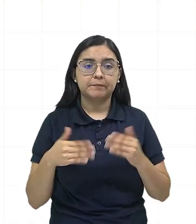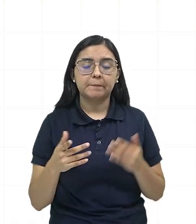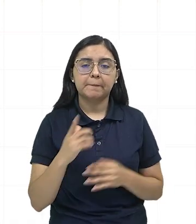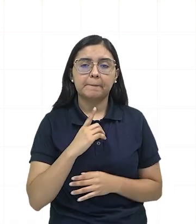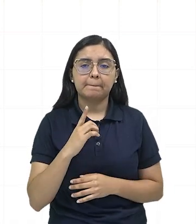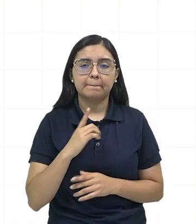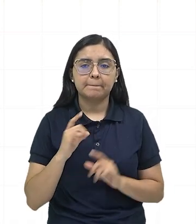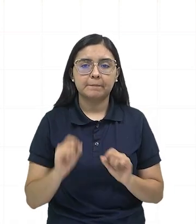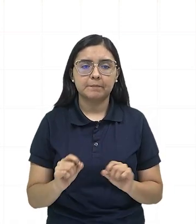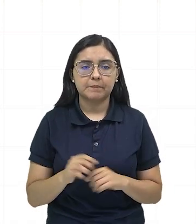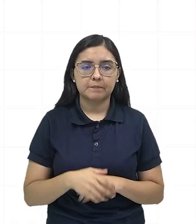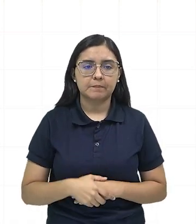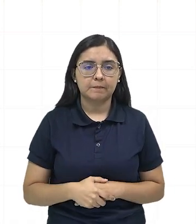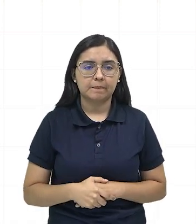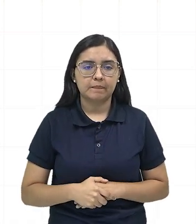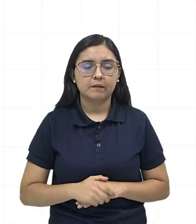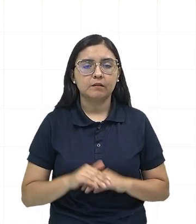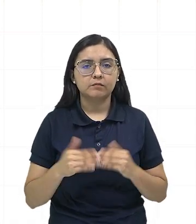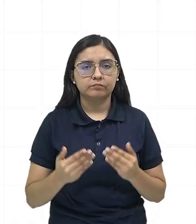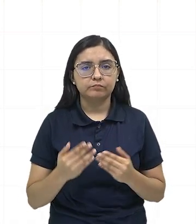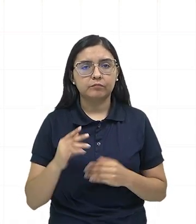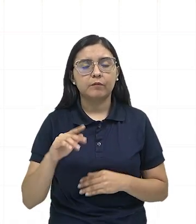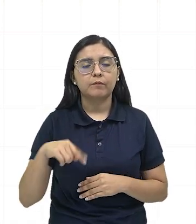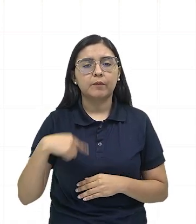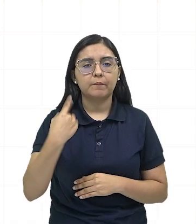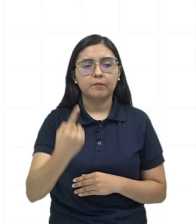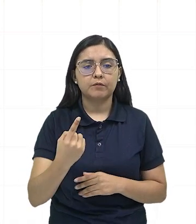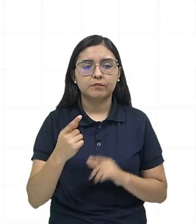aí de danoso posteriormente?